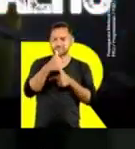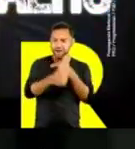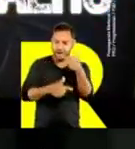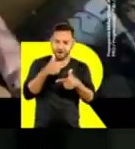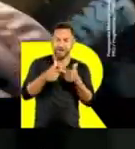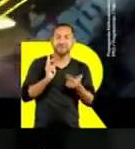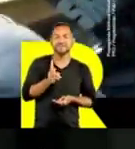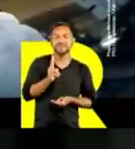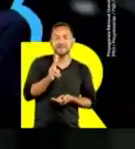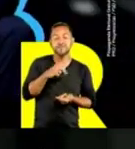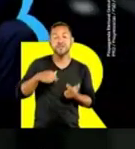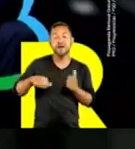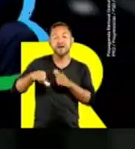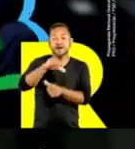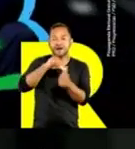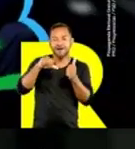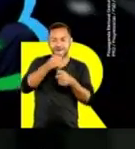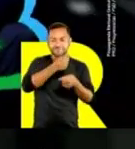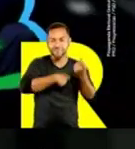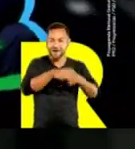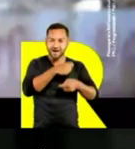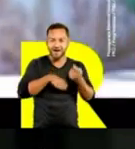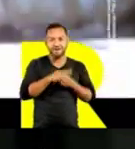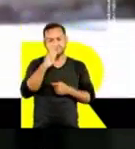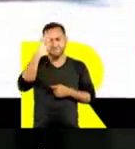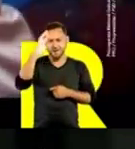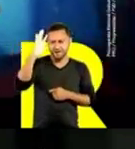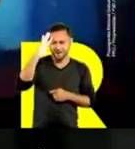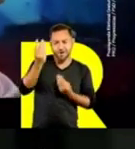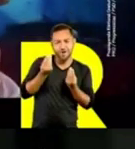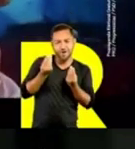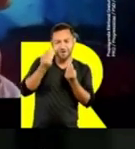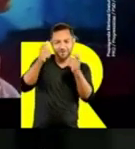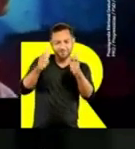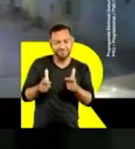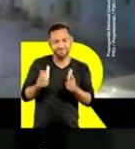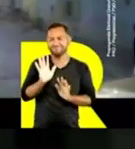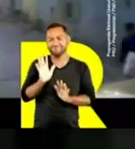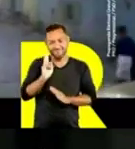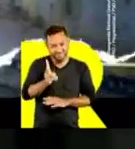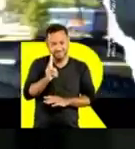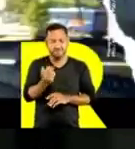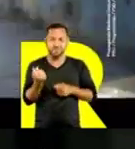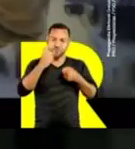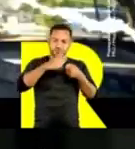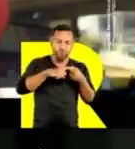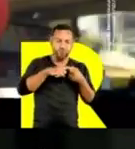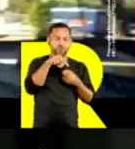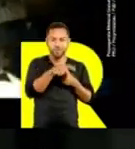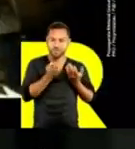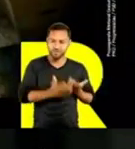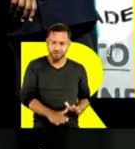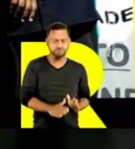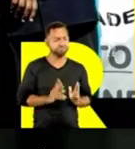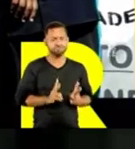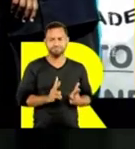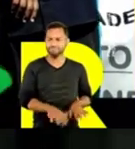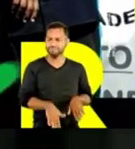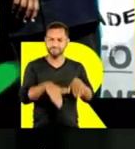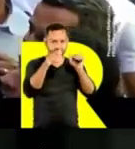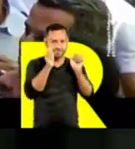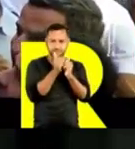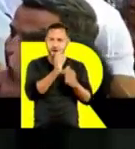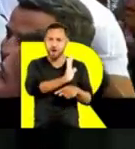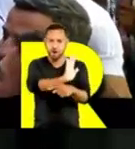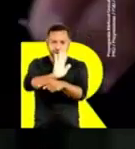foi trabalho. Na periferia ele virou empreendedor. Pensa que saiu de lá? Sempre voltou. Porque cria que é cria, sempre ajuda os